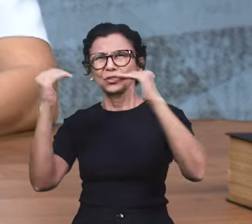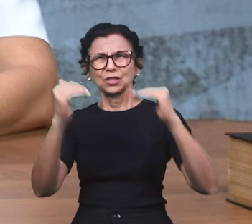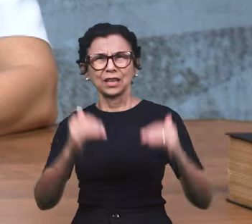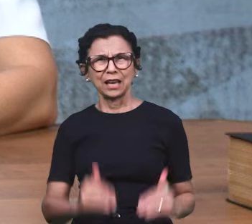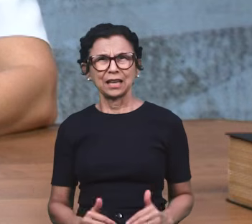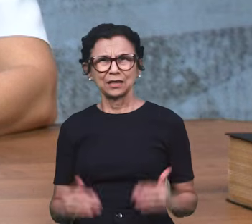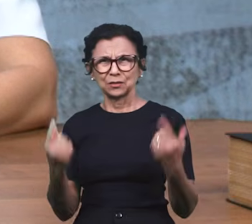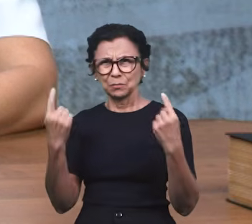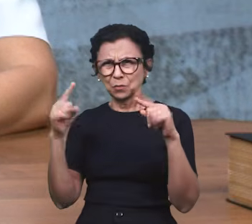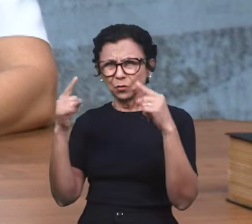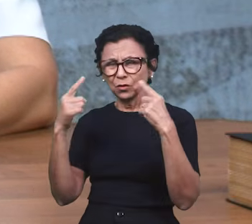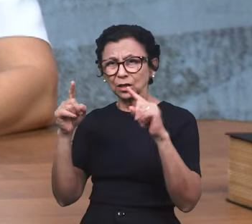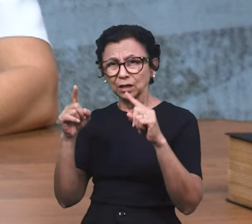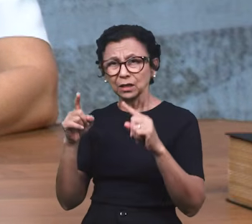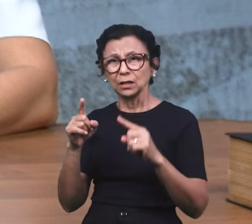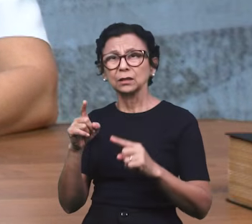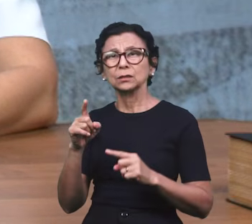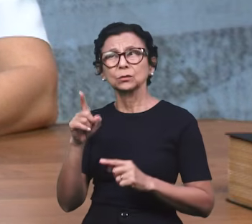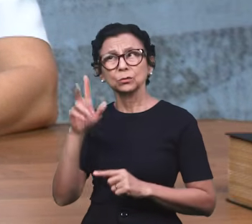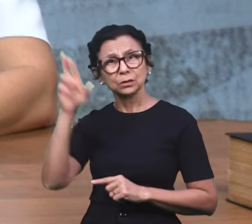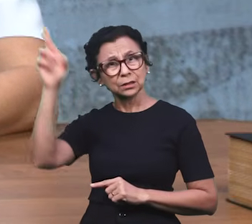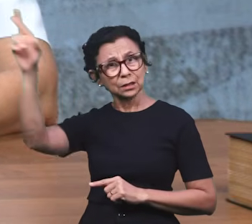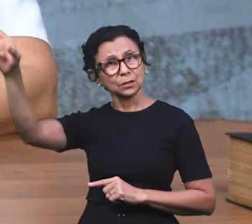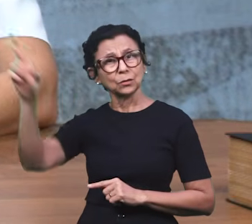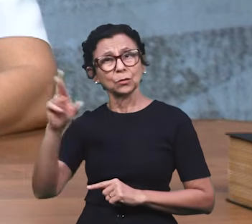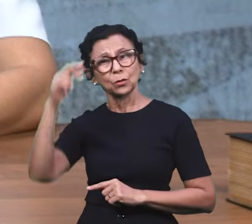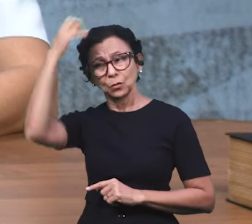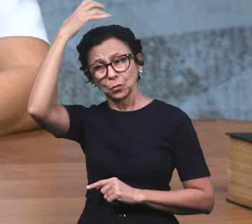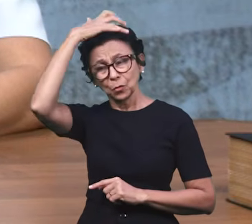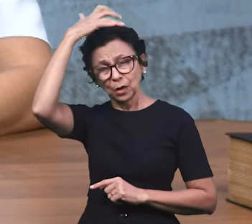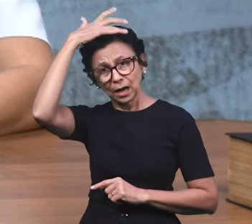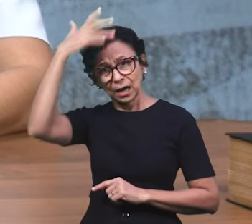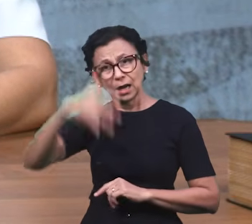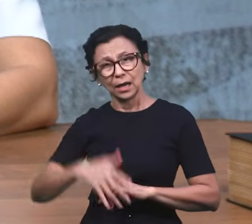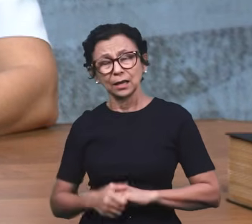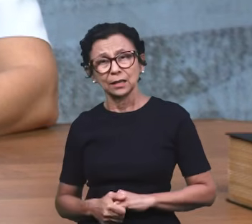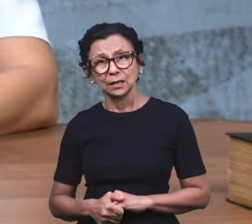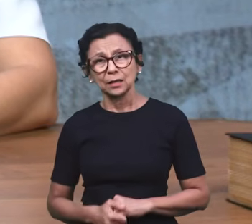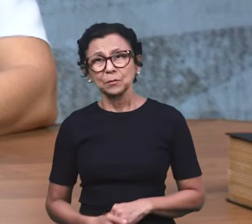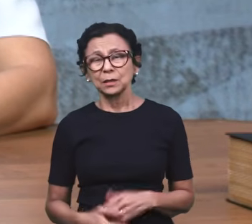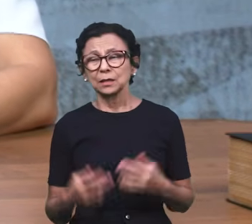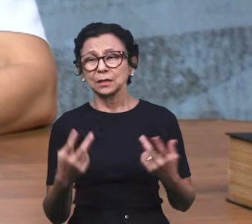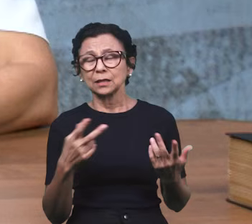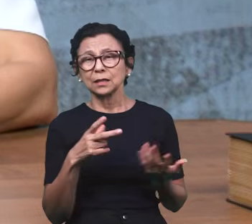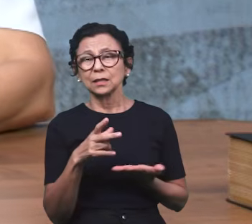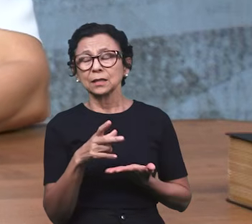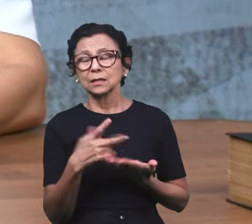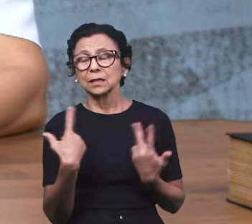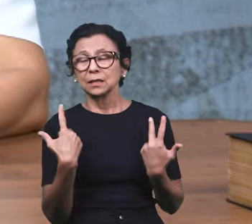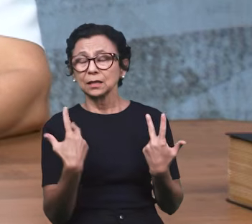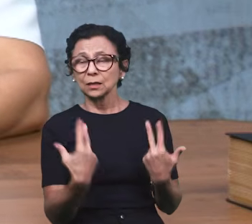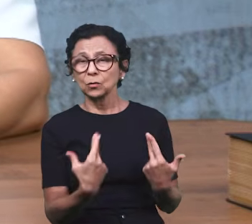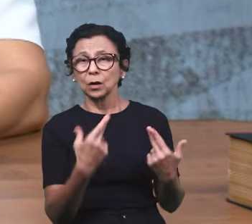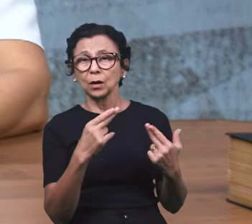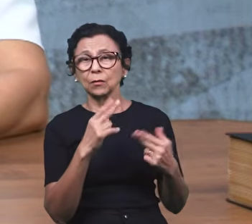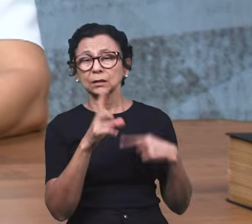a obra de suas mãos, para ser como a casa de Jeroboão, e por isso o